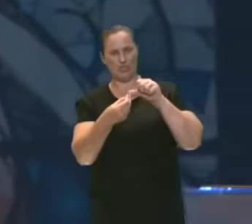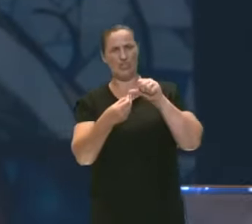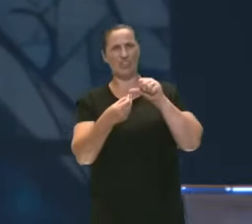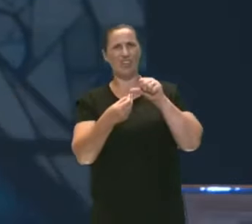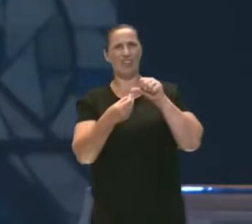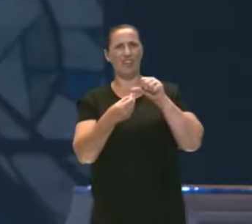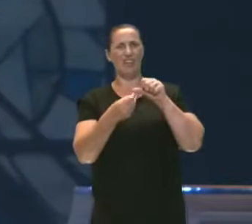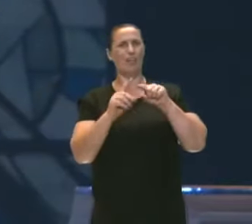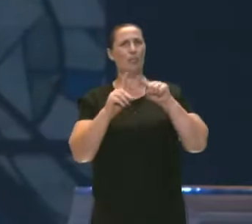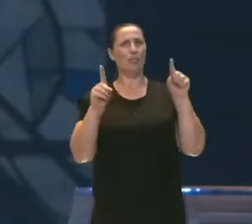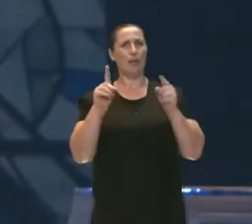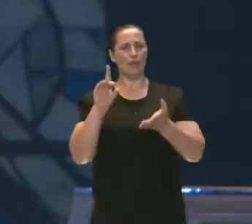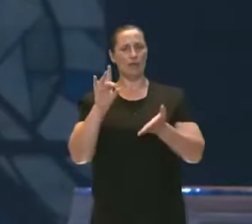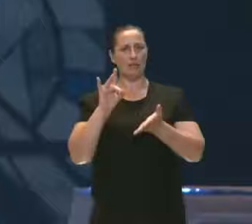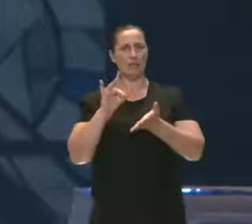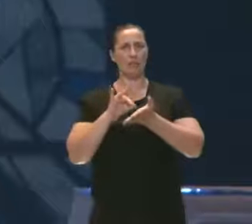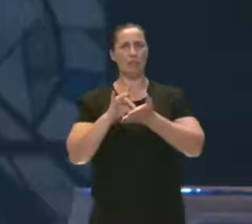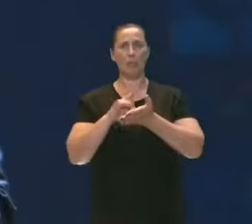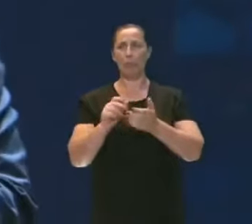isso aconteça.